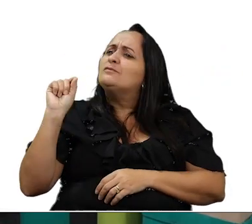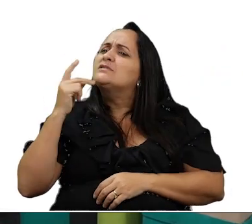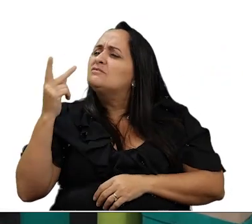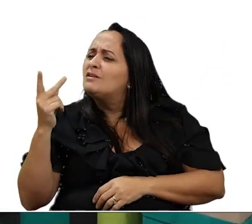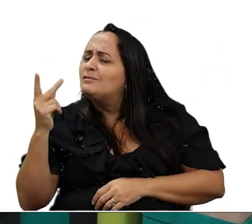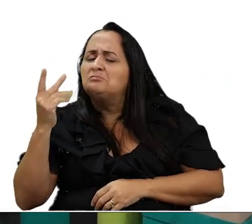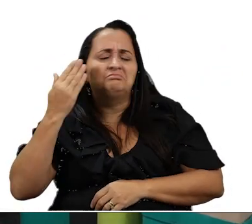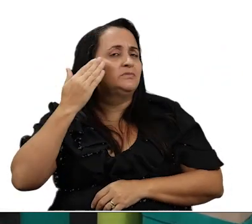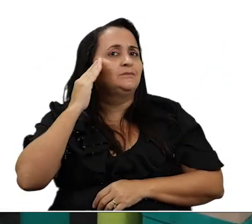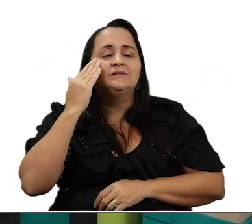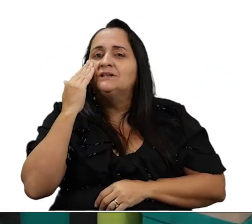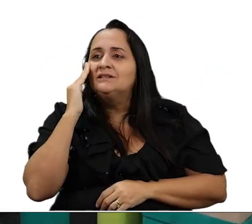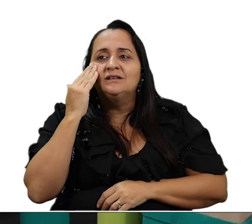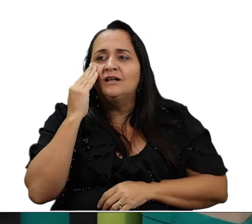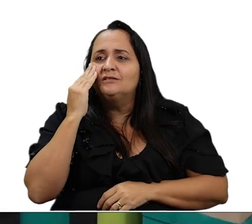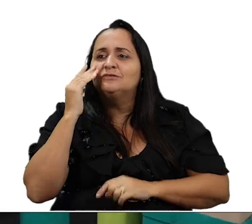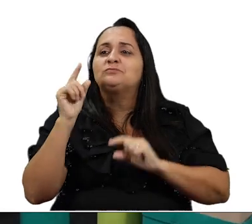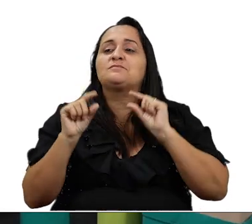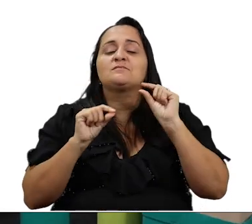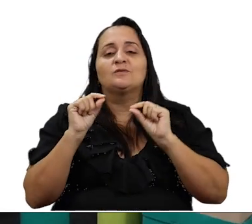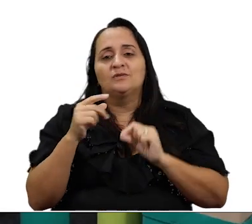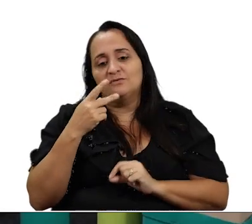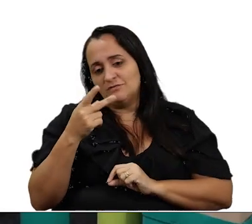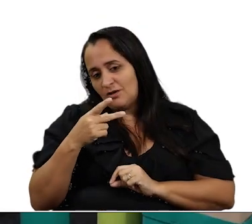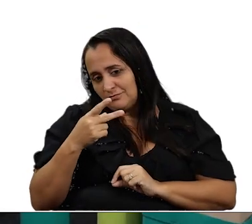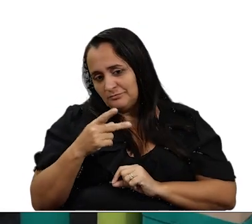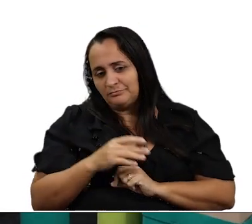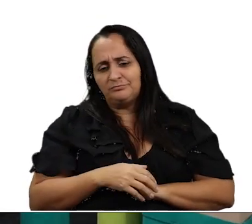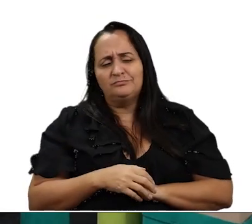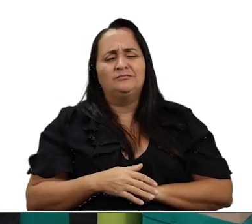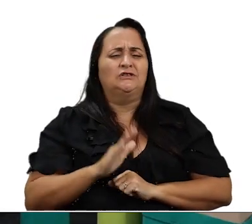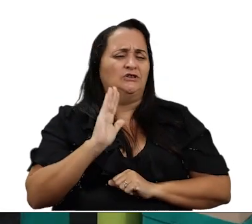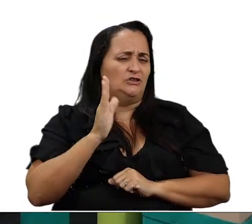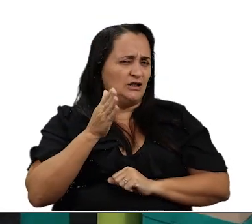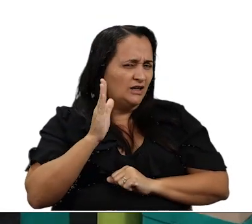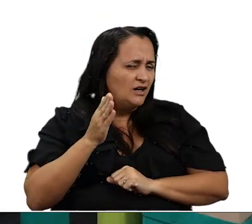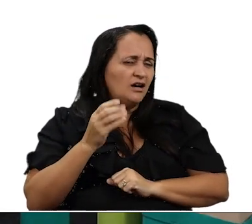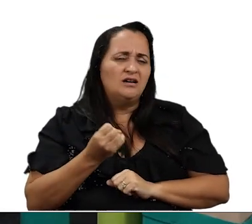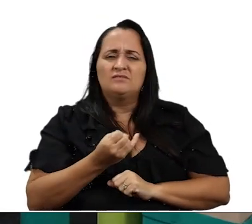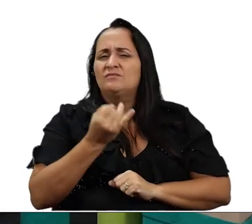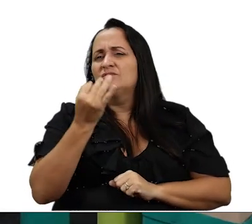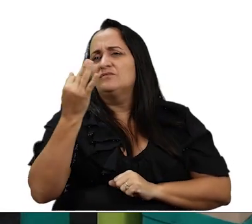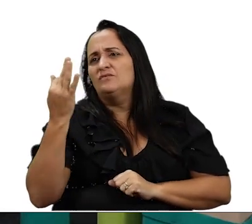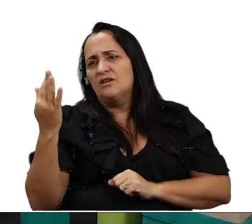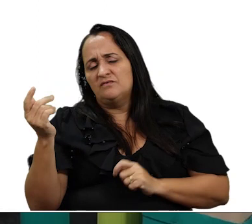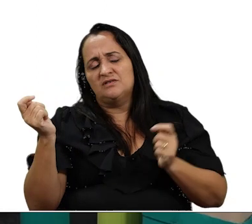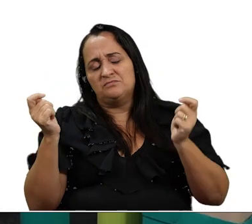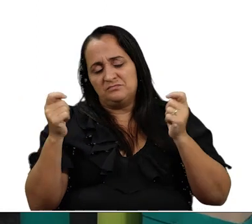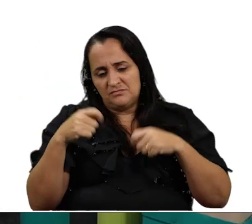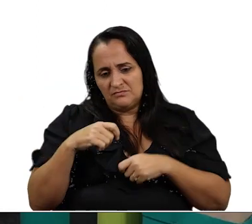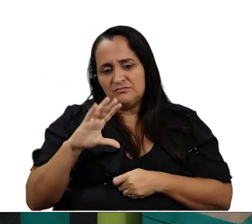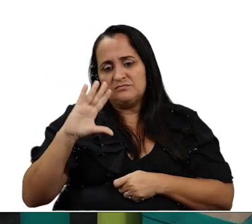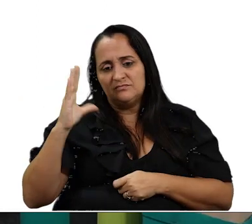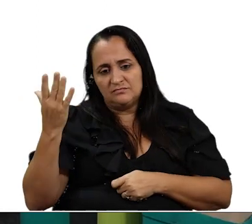entender direito aquilo que a gente falou. Isso acontece sempre, é algo muito natural de acontecer